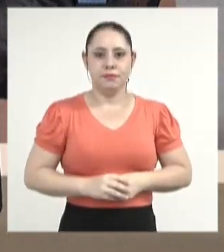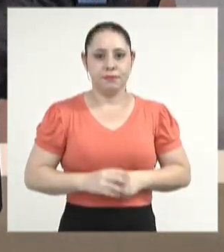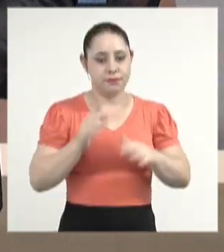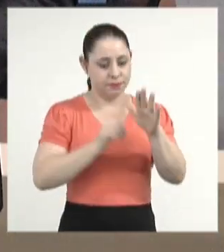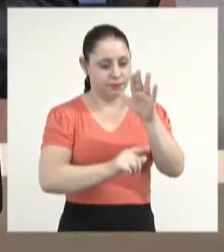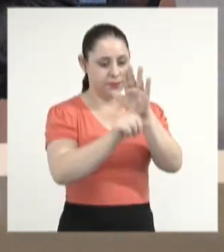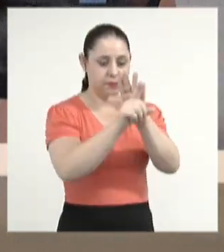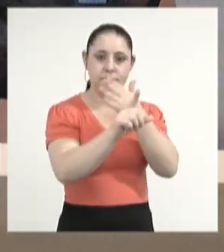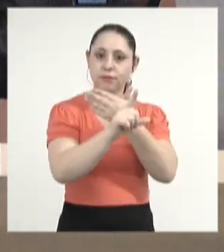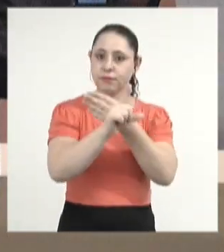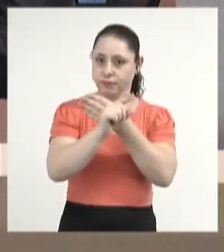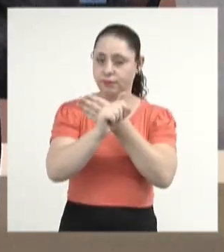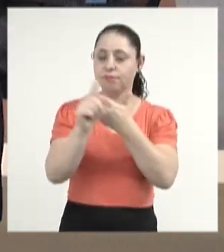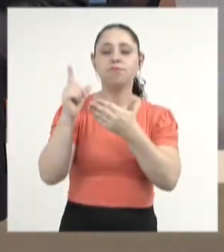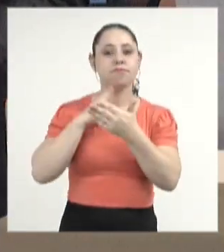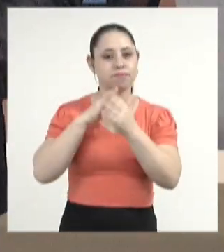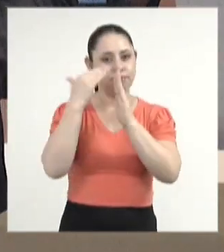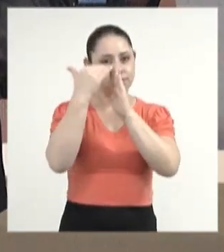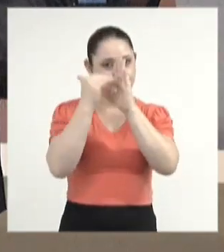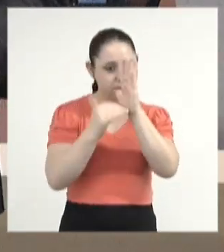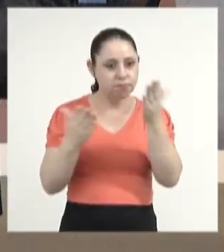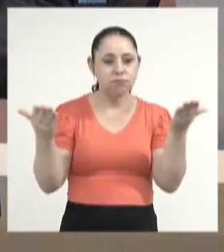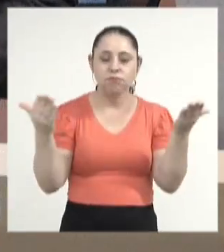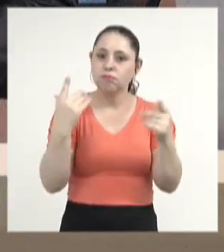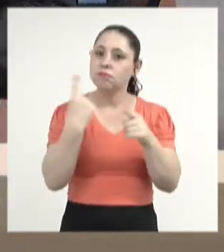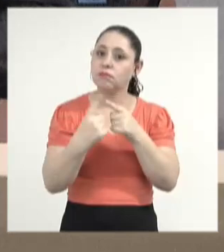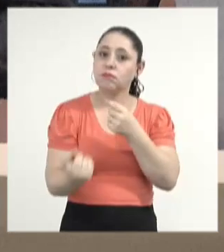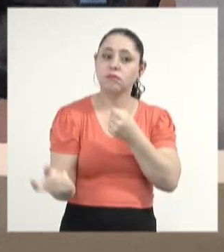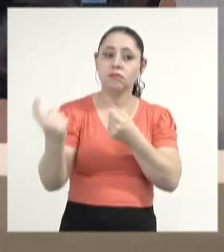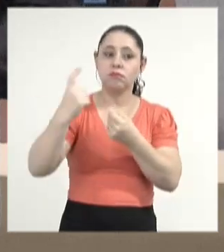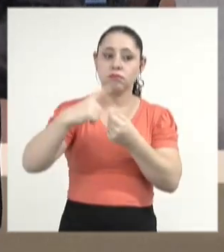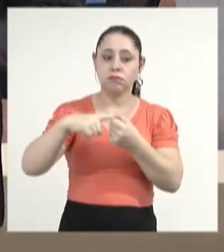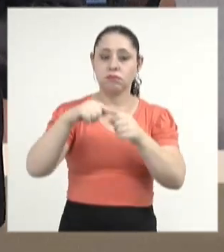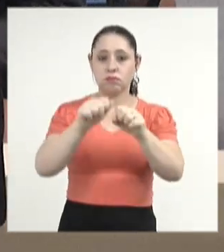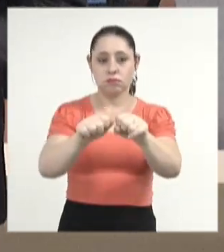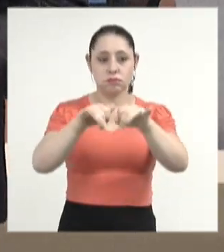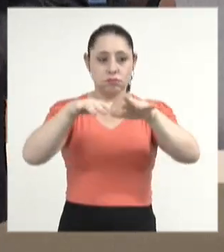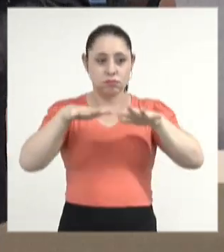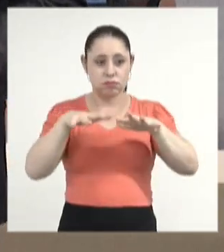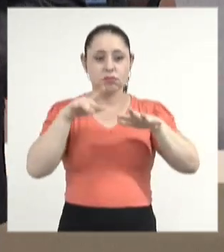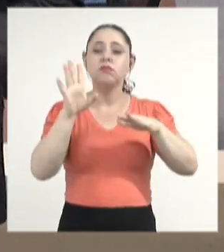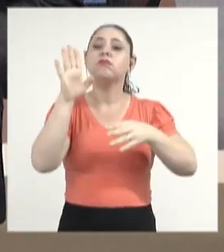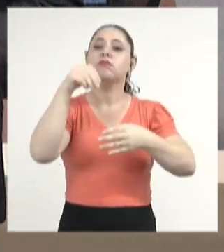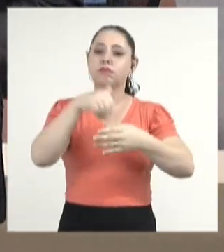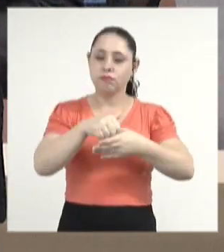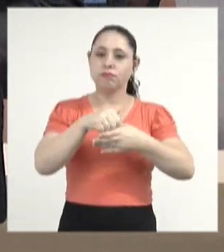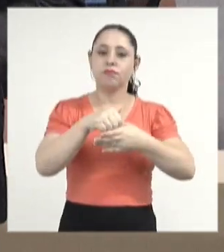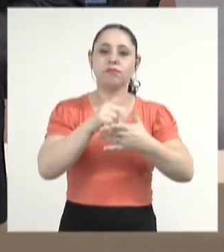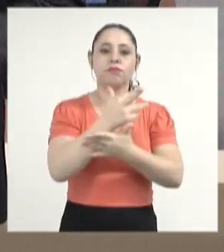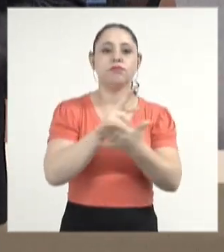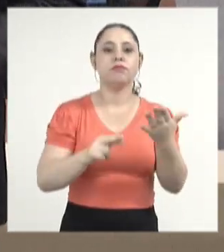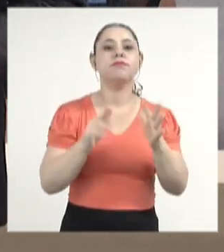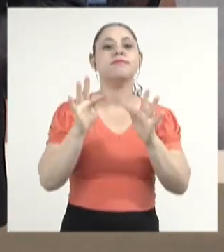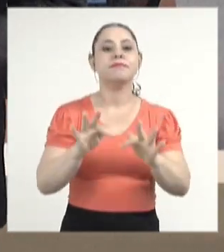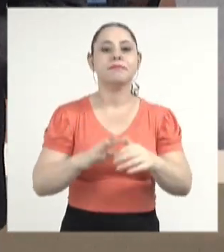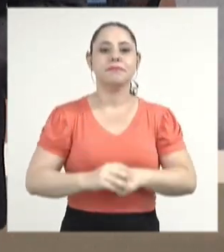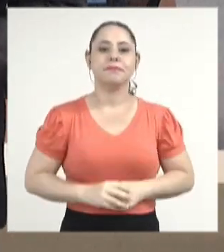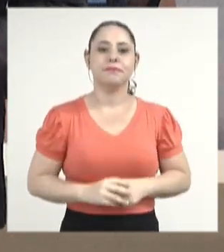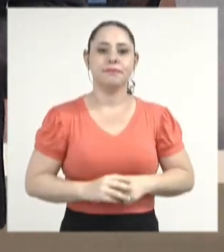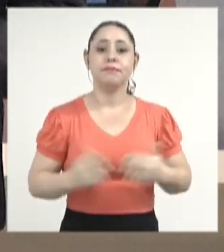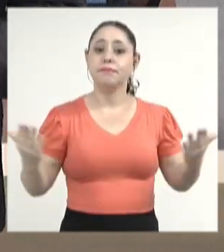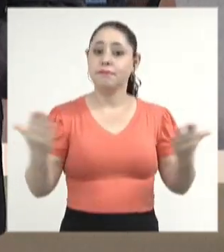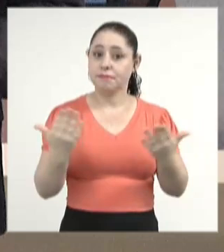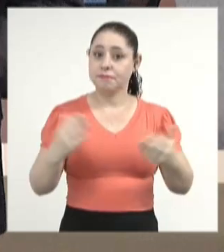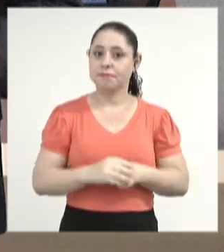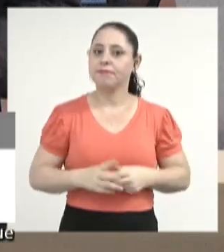A Lei do Pantanal está na pauta de hoje porque ela retorna a plenário para a votação da sua redação final.